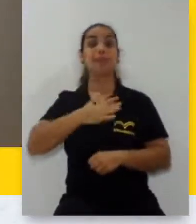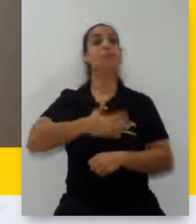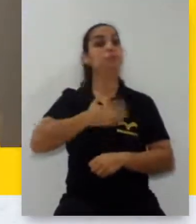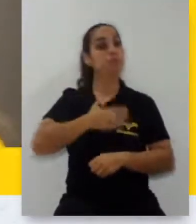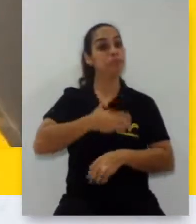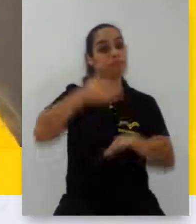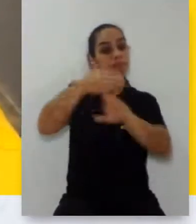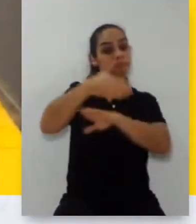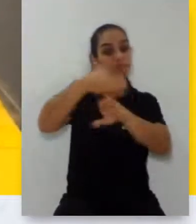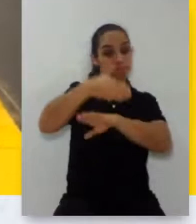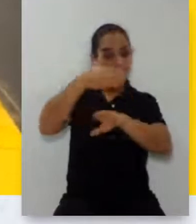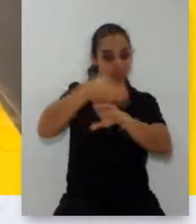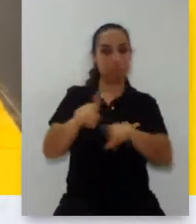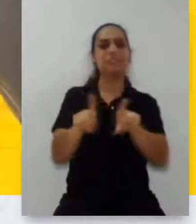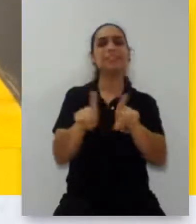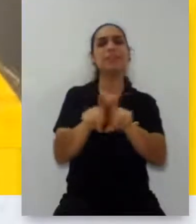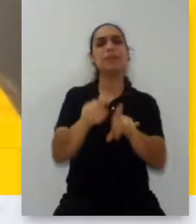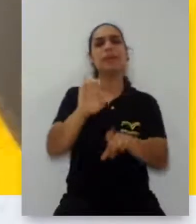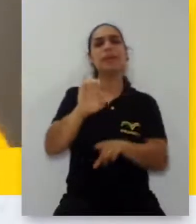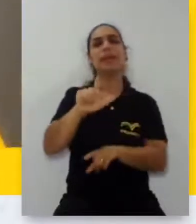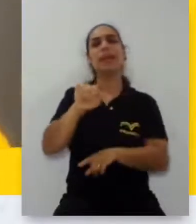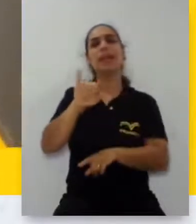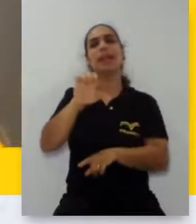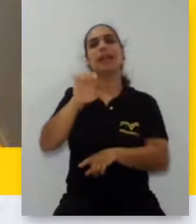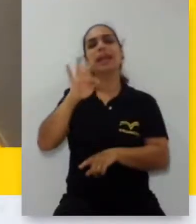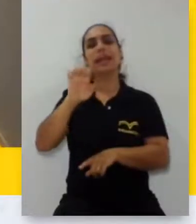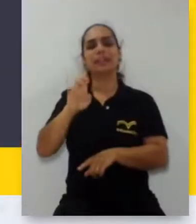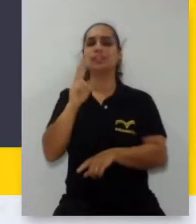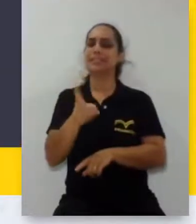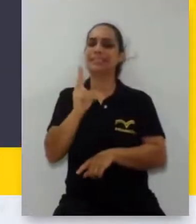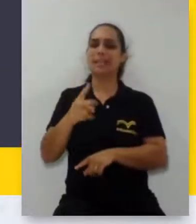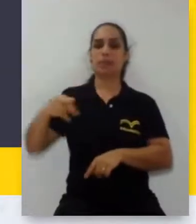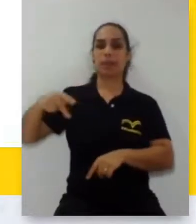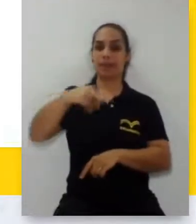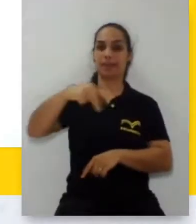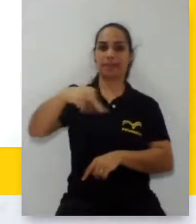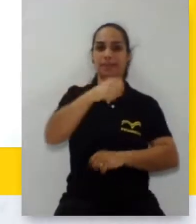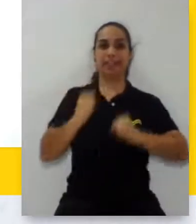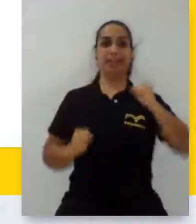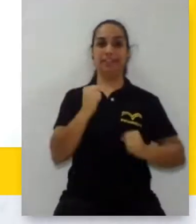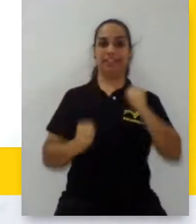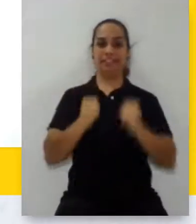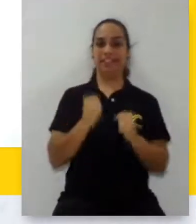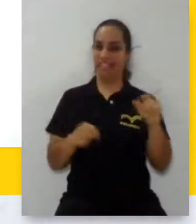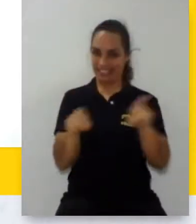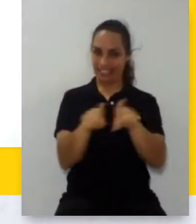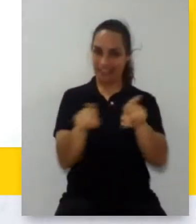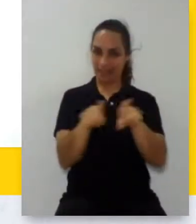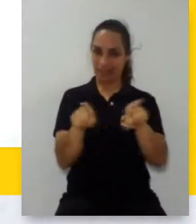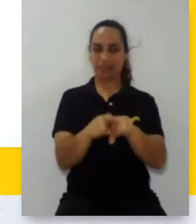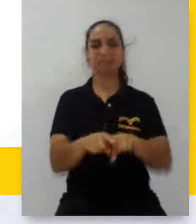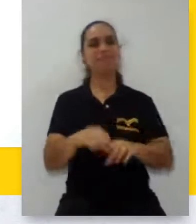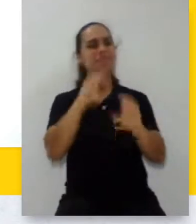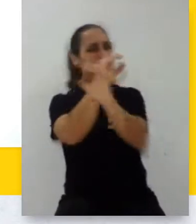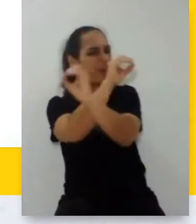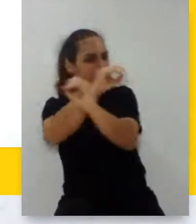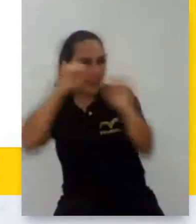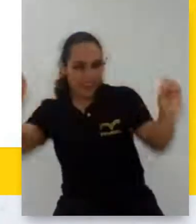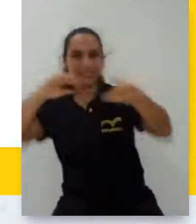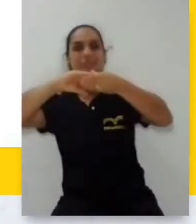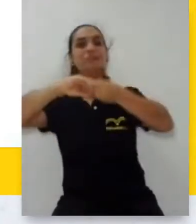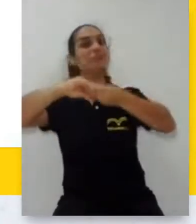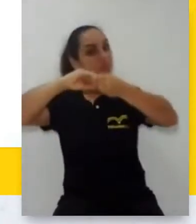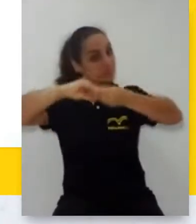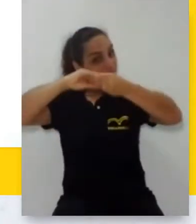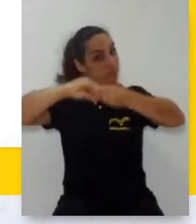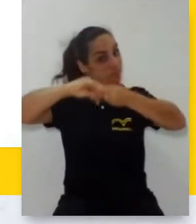faz sempre caminhadas e corridas. Que ótimo, parabéns para as duas. Ótimo. Vou seguir em frente